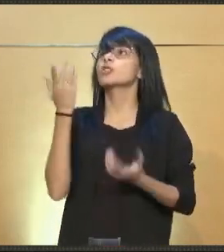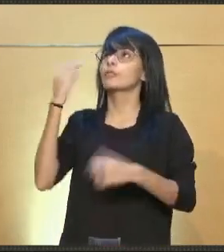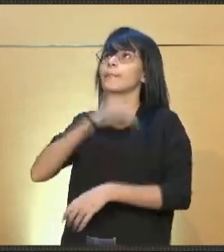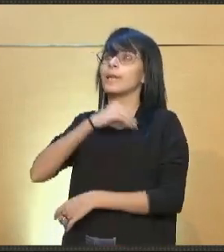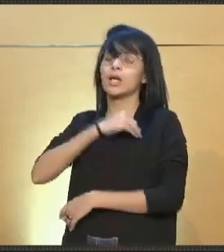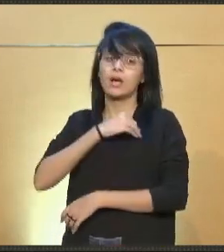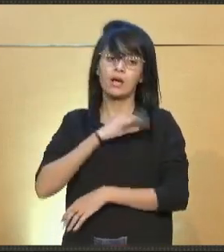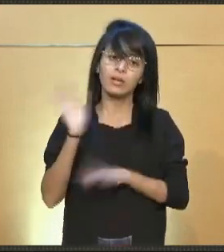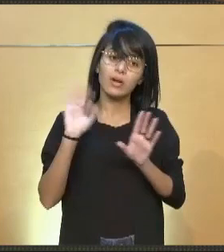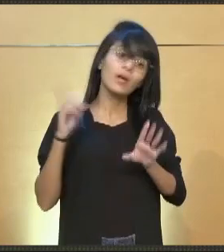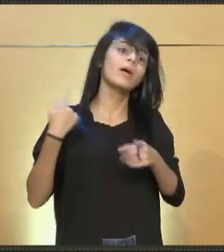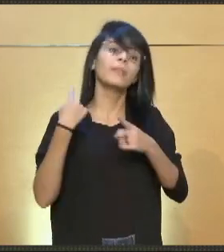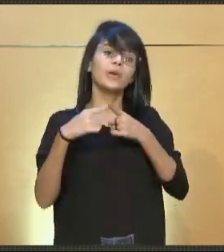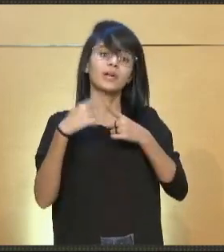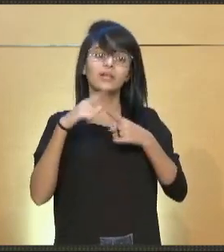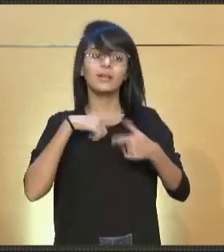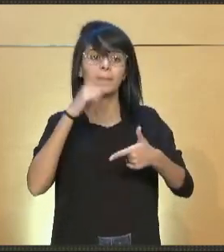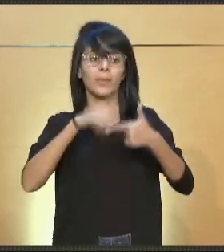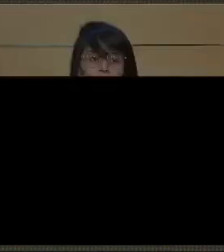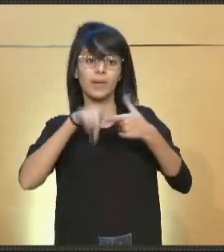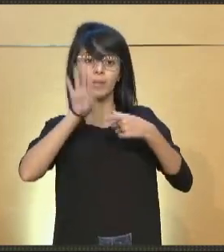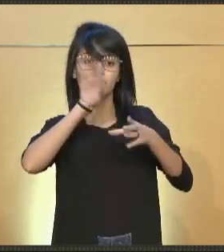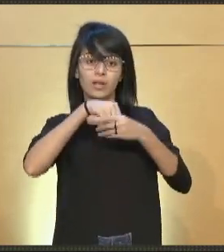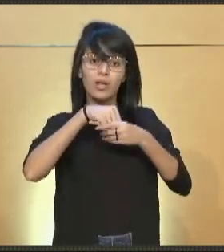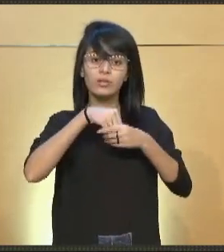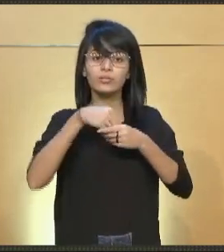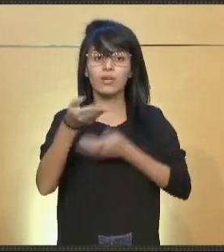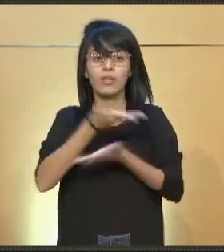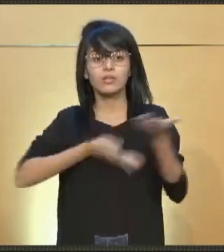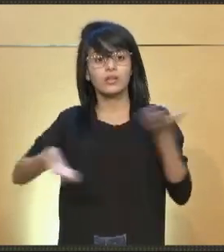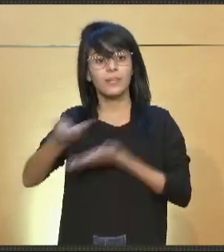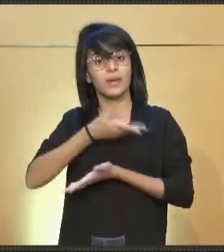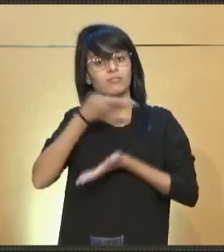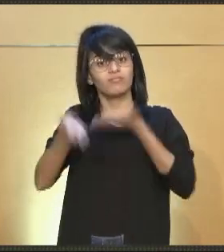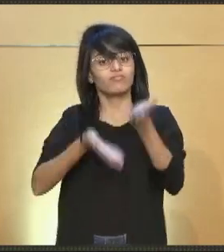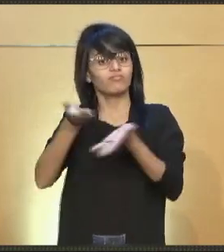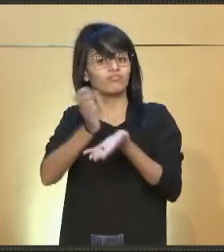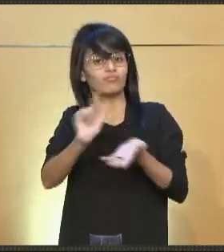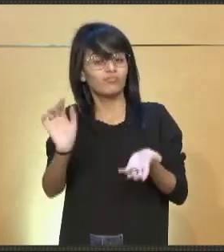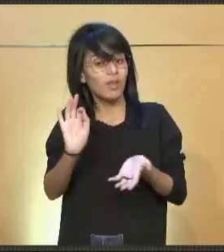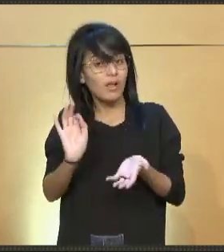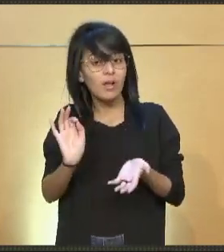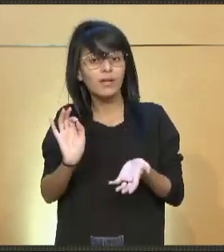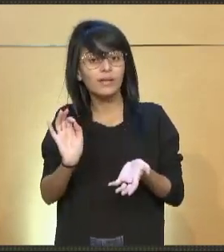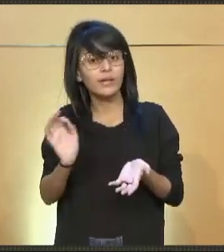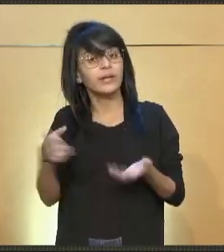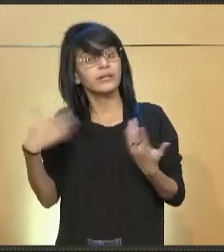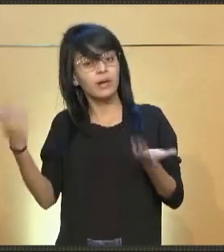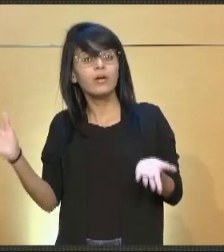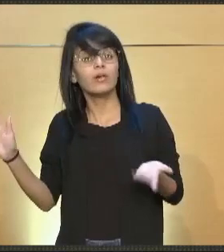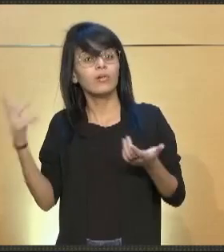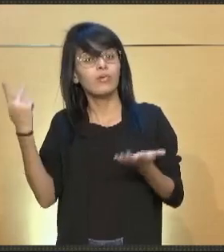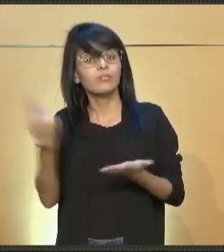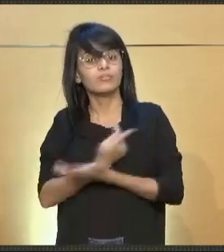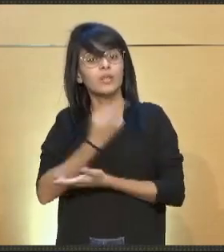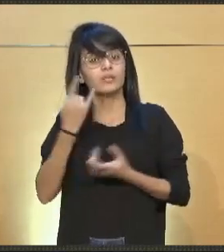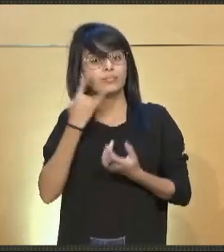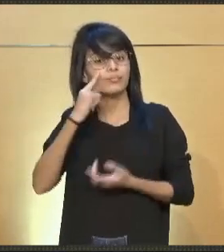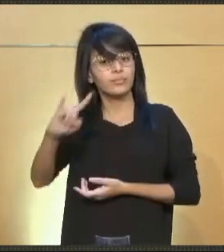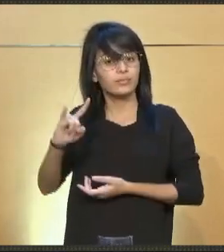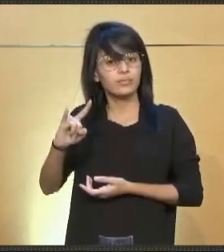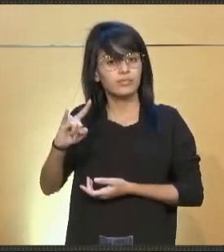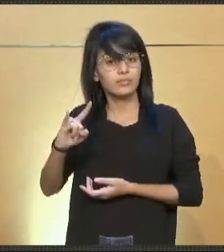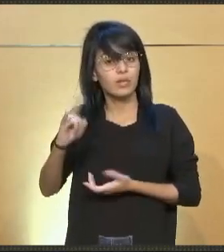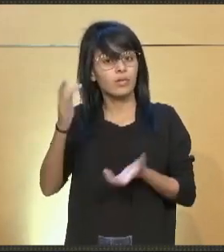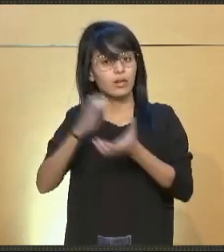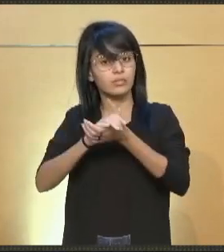problemas dentro de um relacionamento, onde não são tratados e acabam culminando com essa desgraça do adultério ou da falência